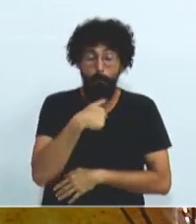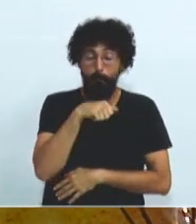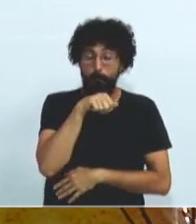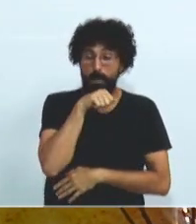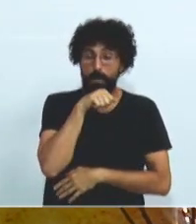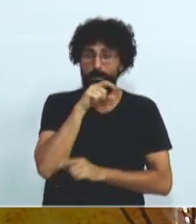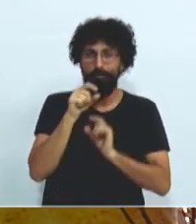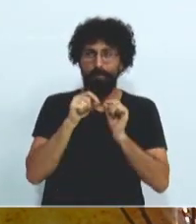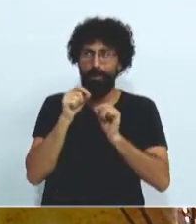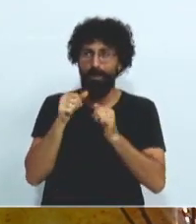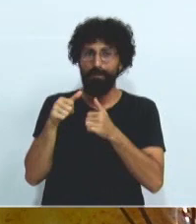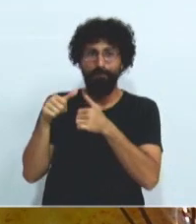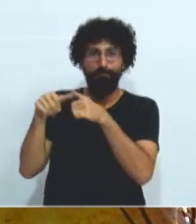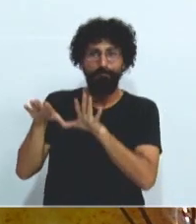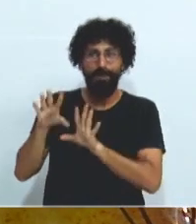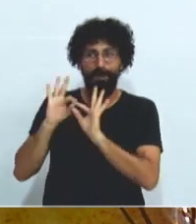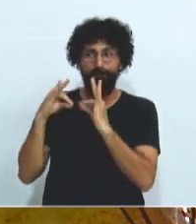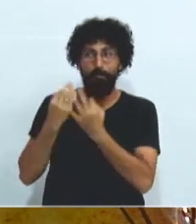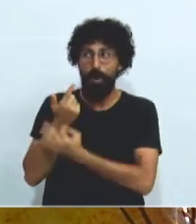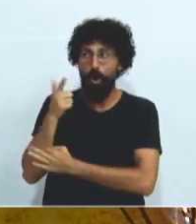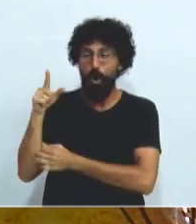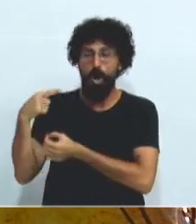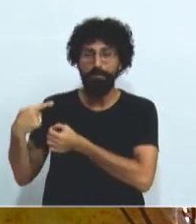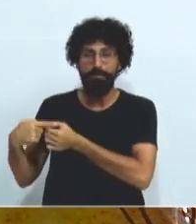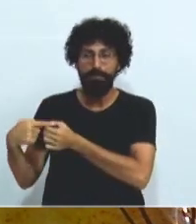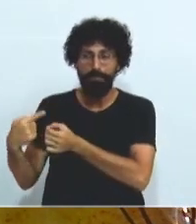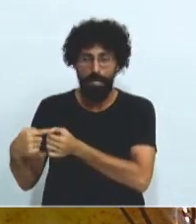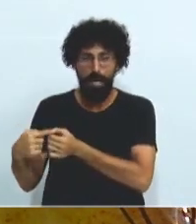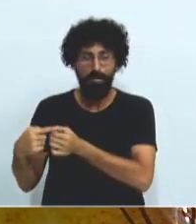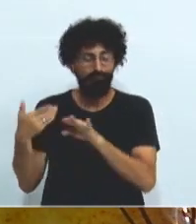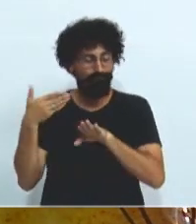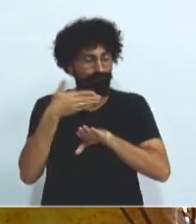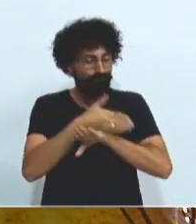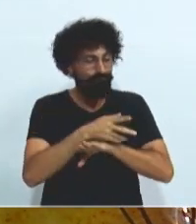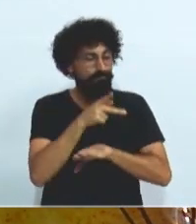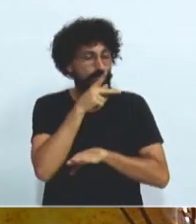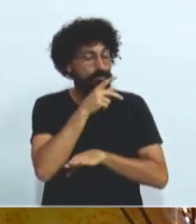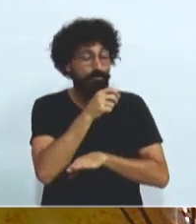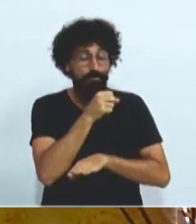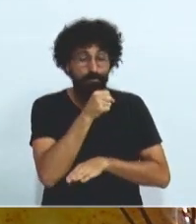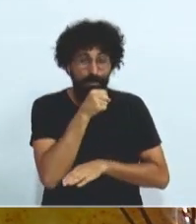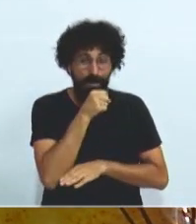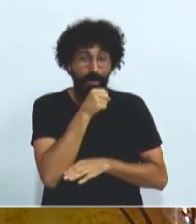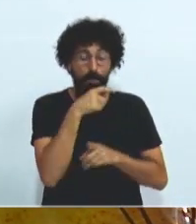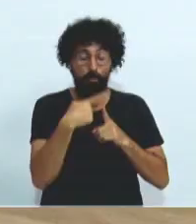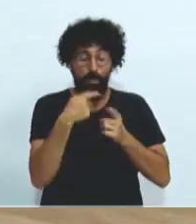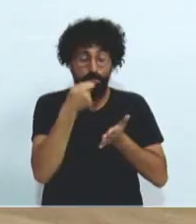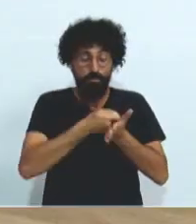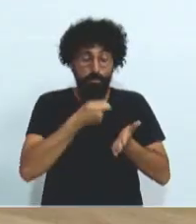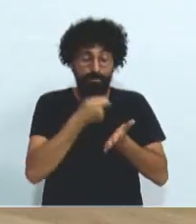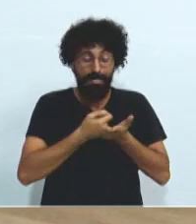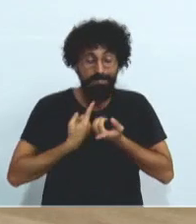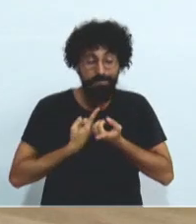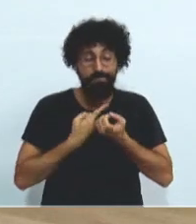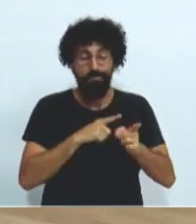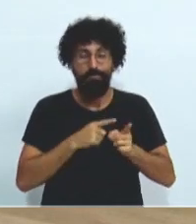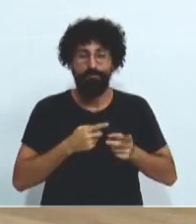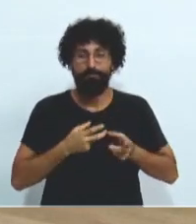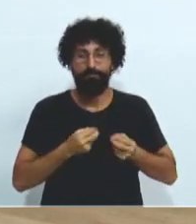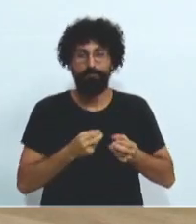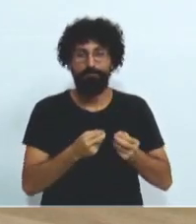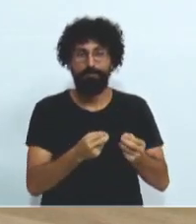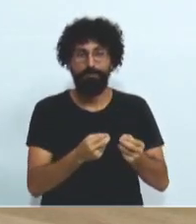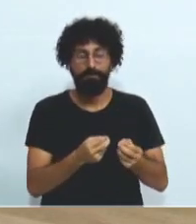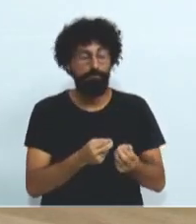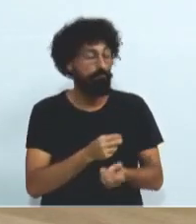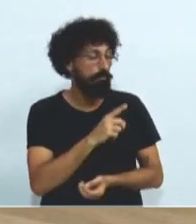deixam seus maridos, sua família, de estar perto do seio familiar para lutar, né, realmente contra esse câncer. E mãe é